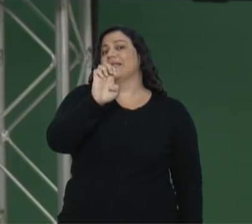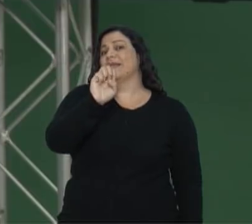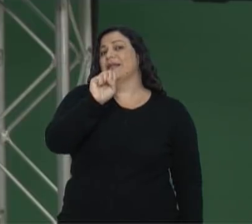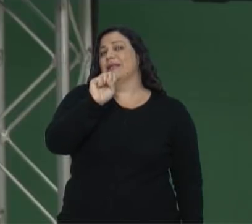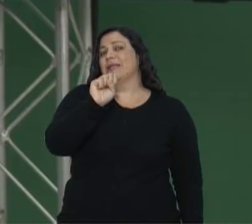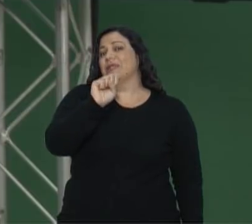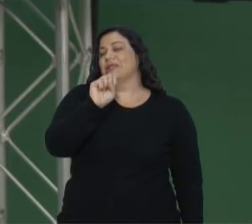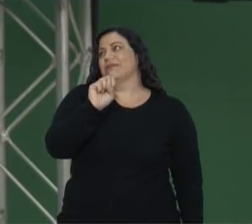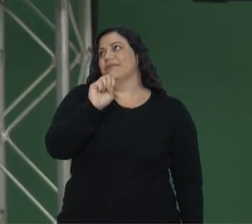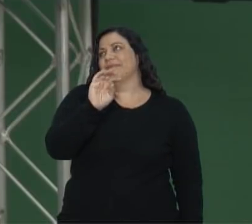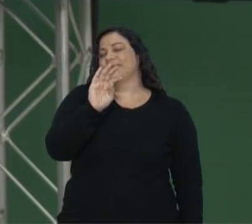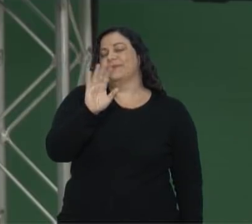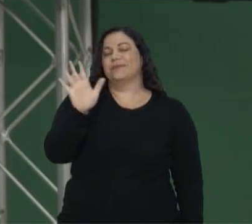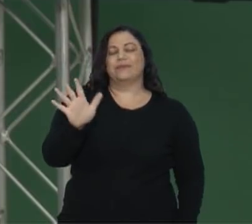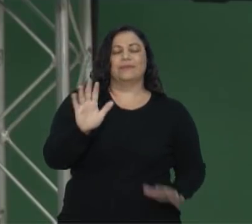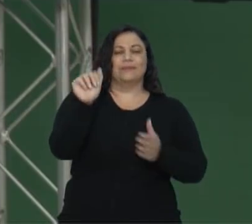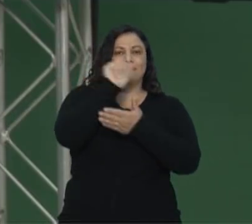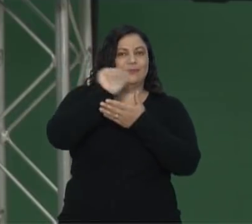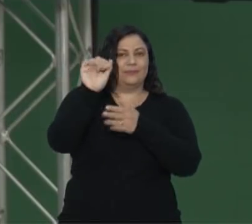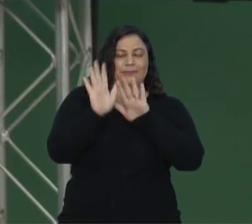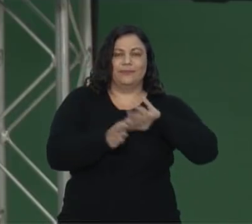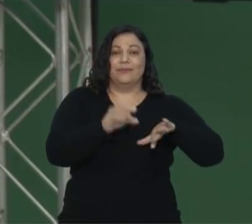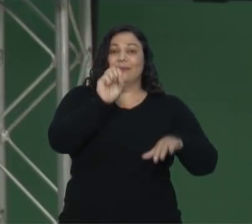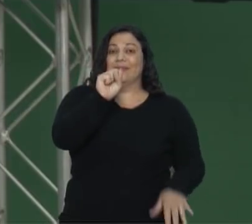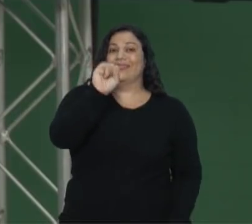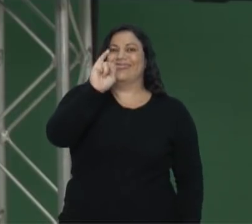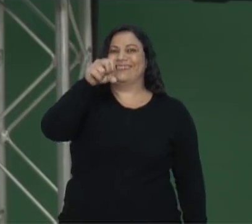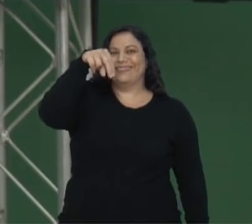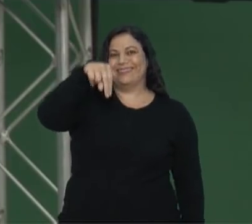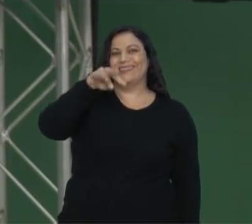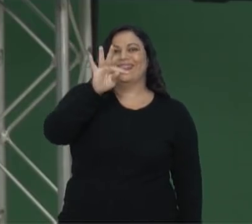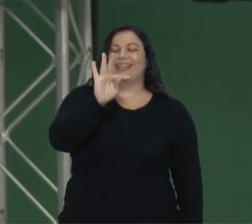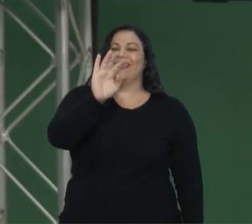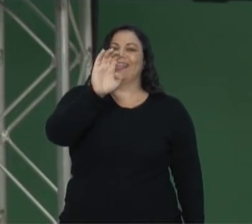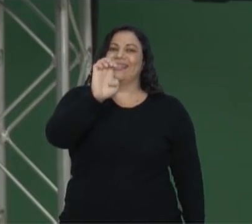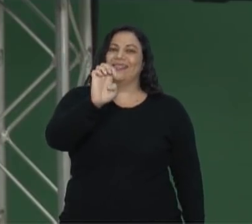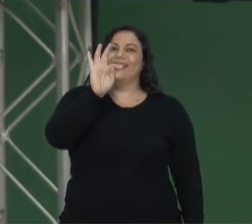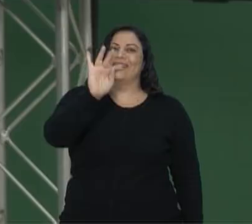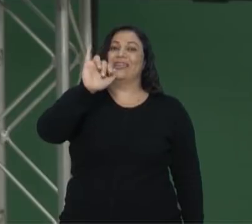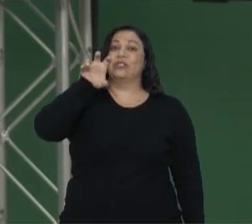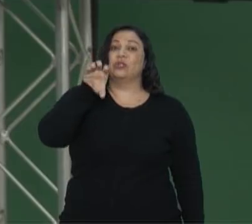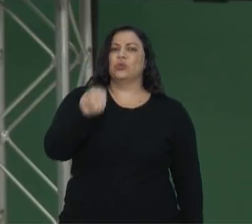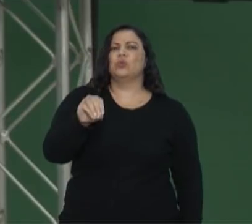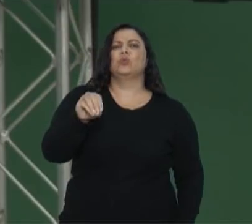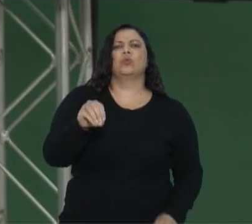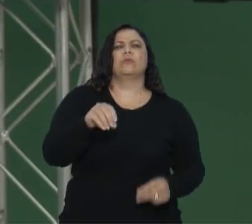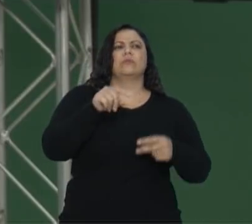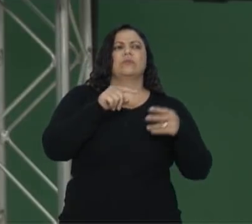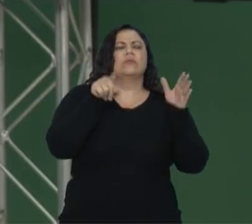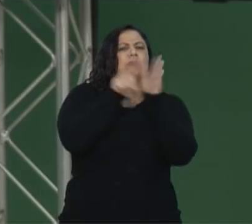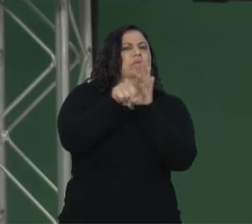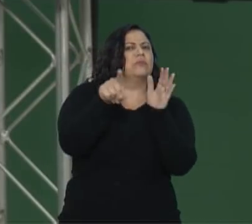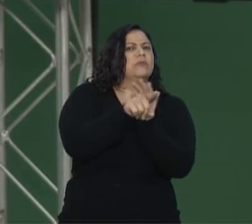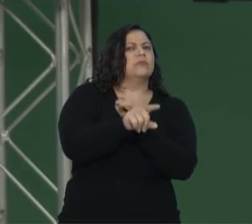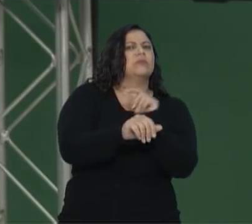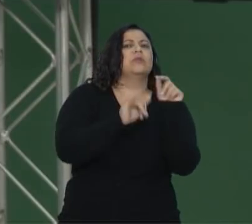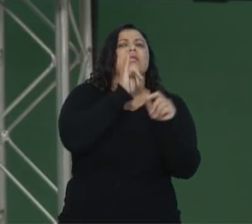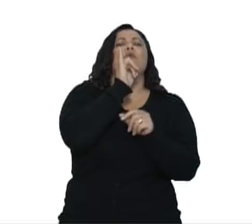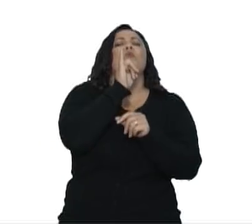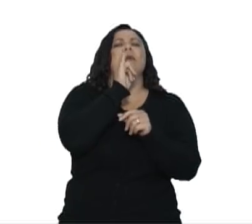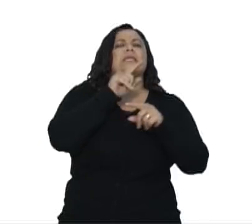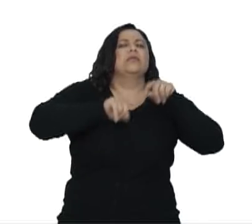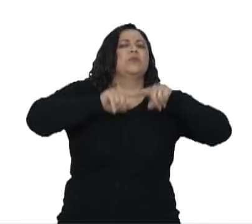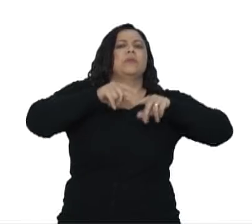nesse quiz número 2, eu quero um exemplo de material sintético. Será que é a letra A,